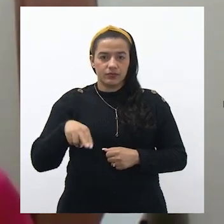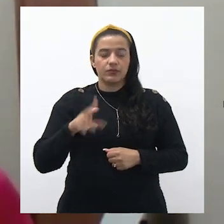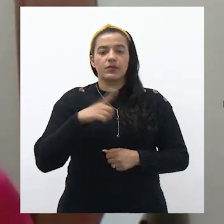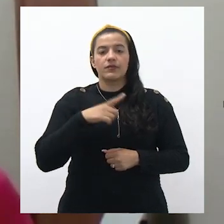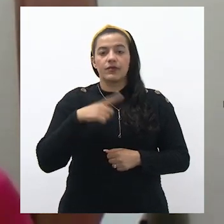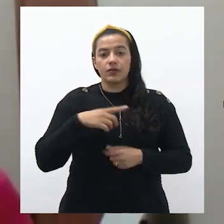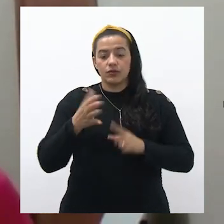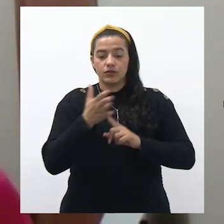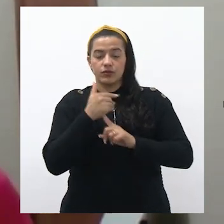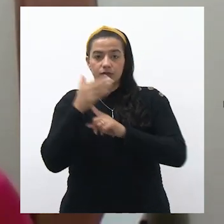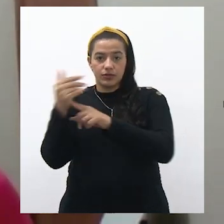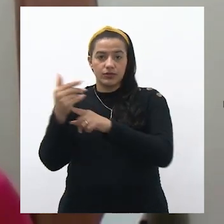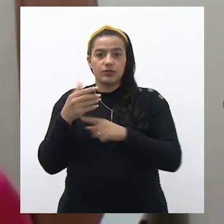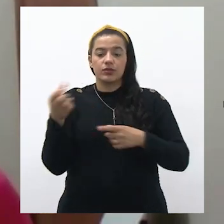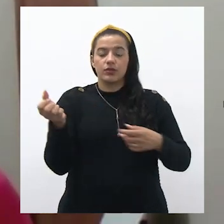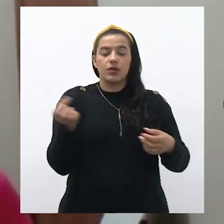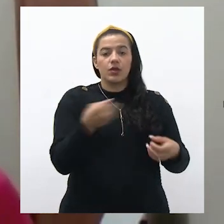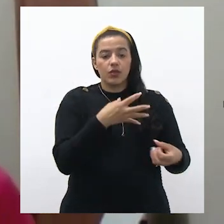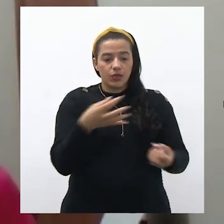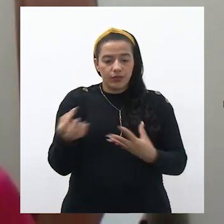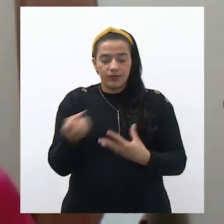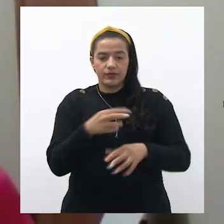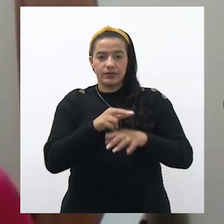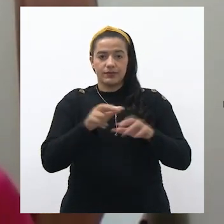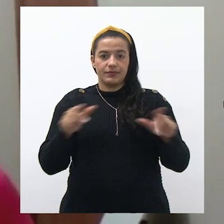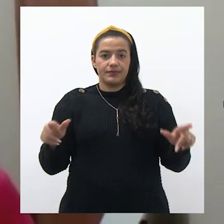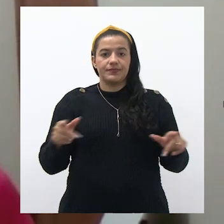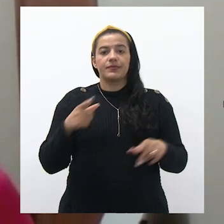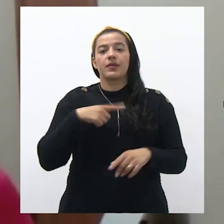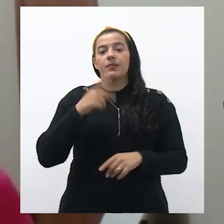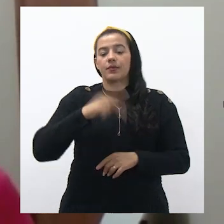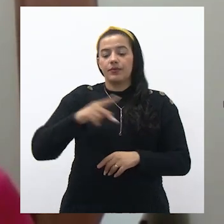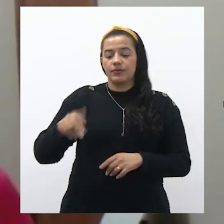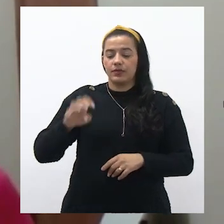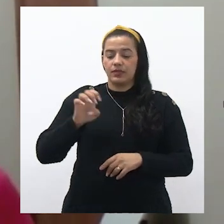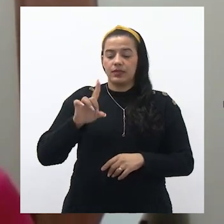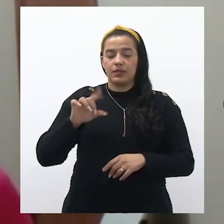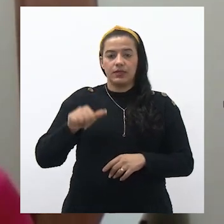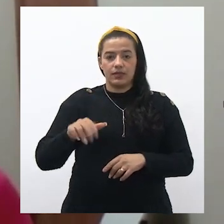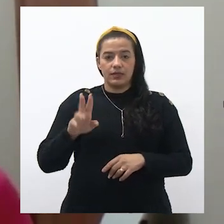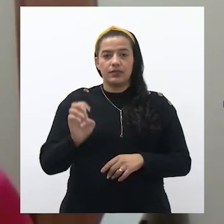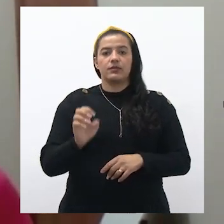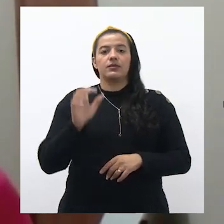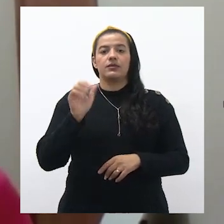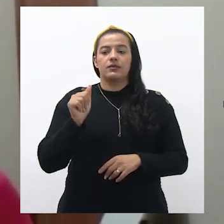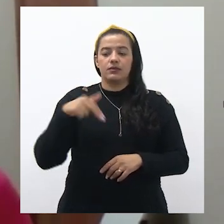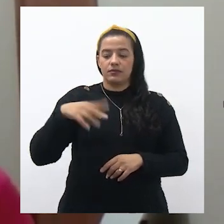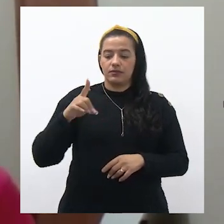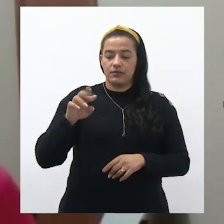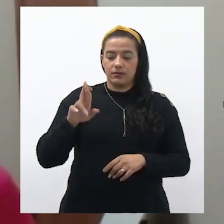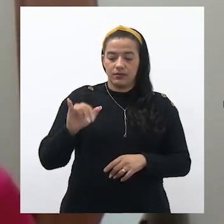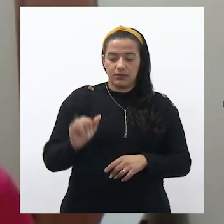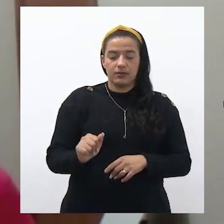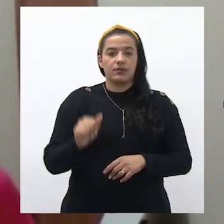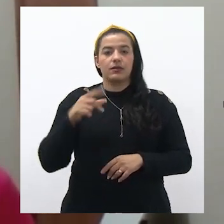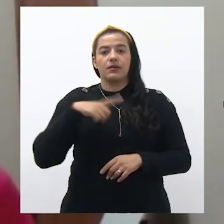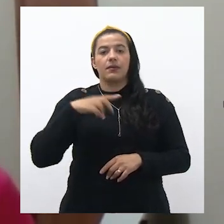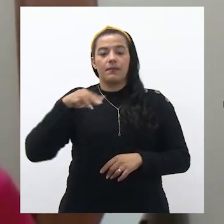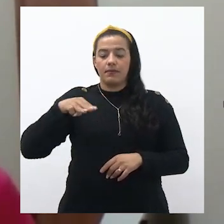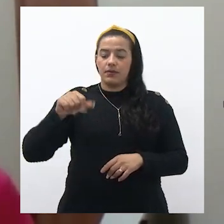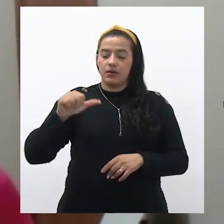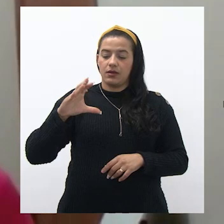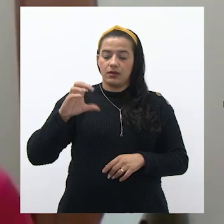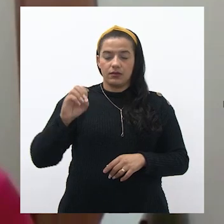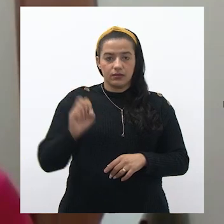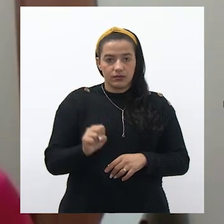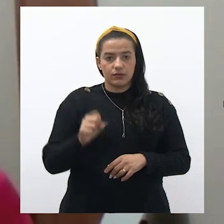Muitos comentaram tecnologia, viu, Edna? Professora Helena, professora Andréia, o professor Marcos. A professora Cristina